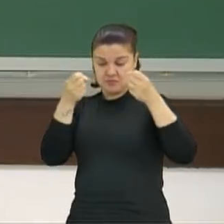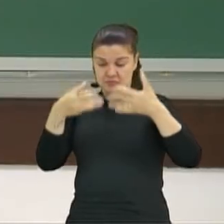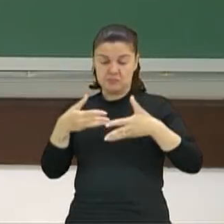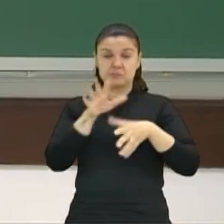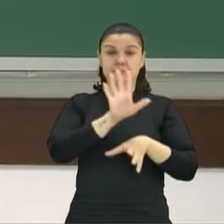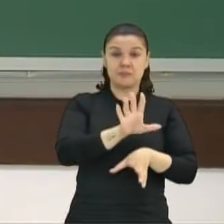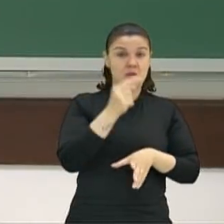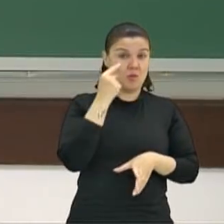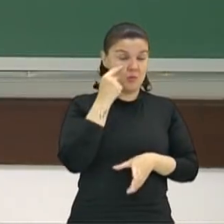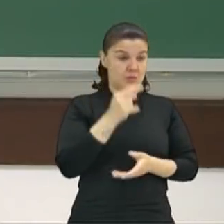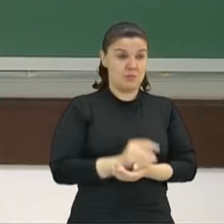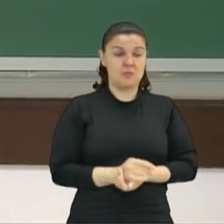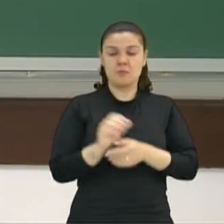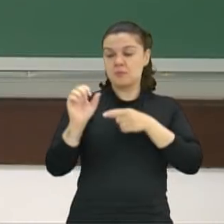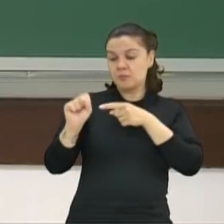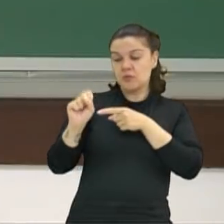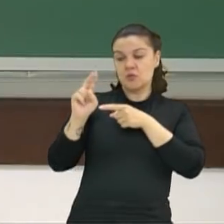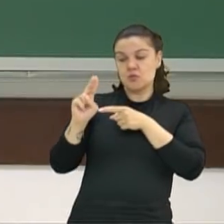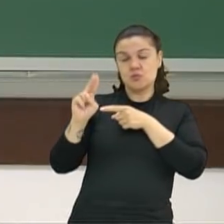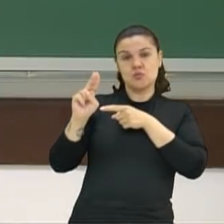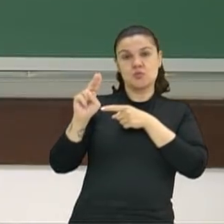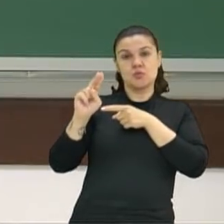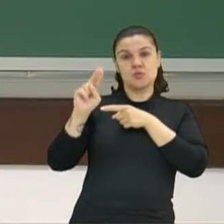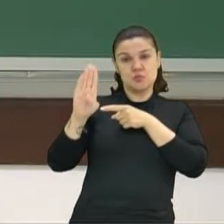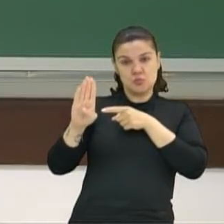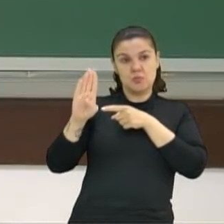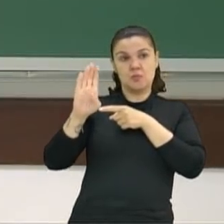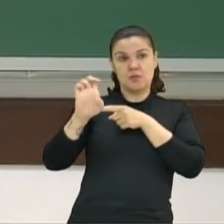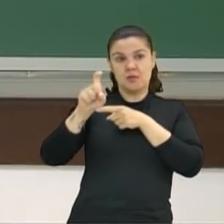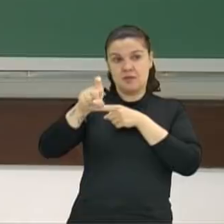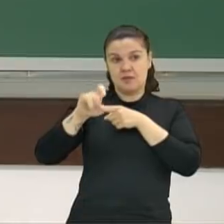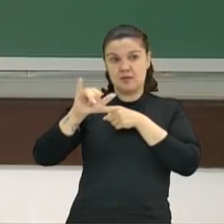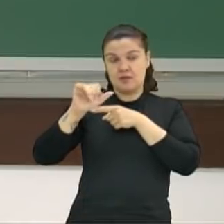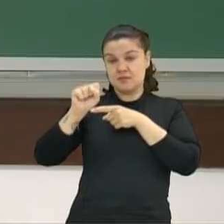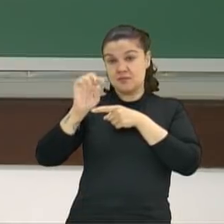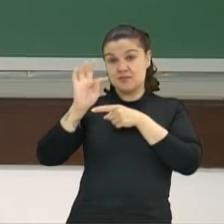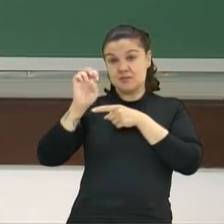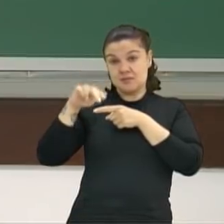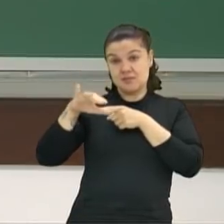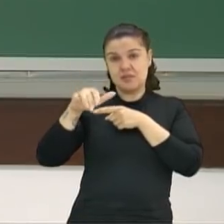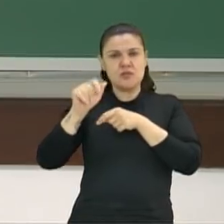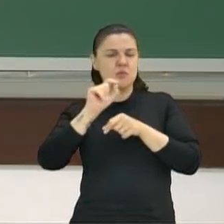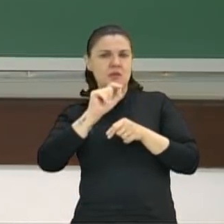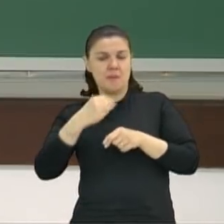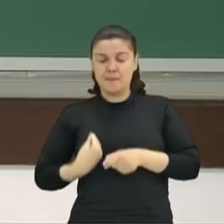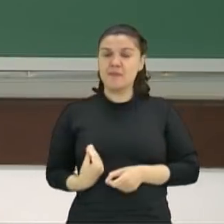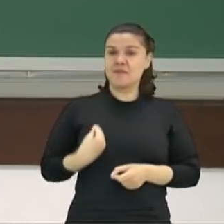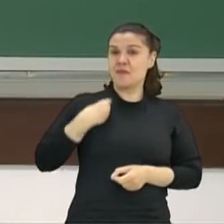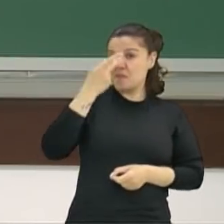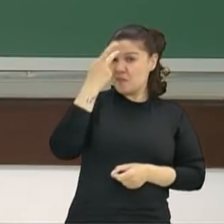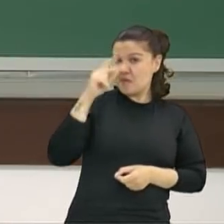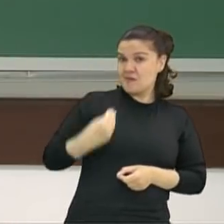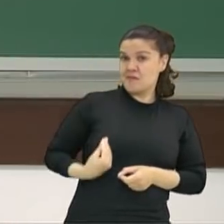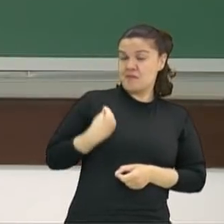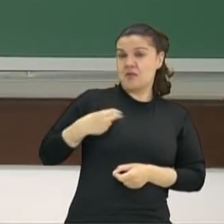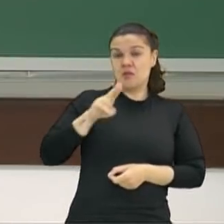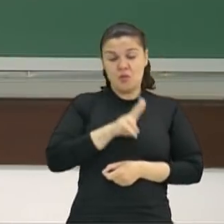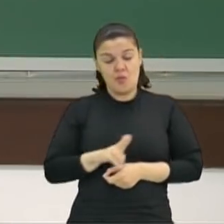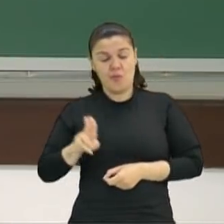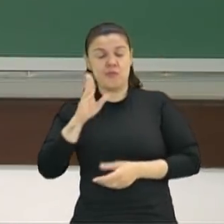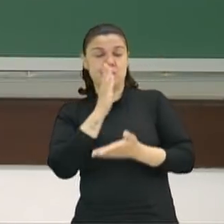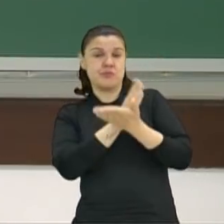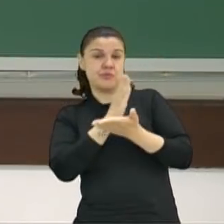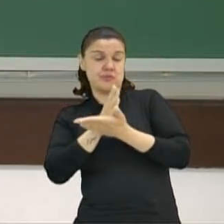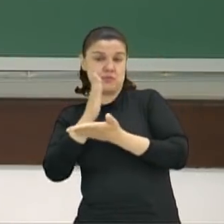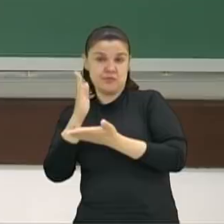falando? Então vamos lá, subsistência. Para existir, será para que a pessoa utilize no seu dia a